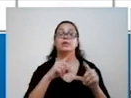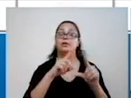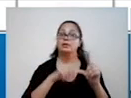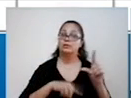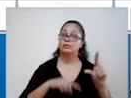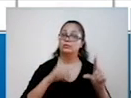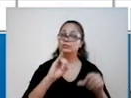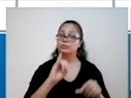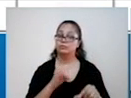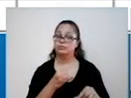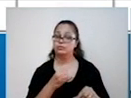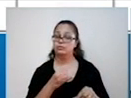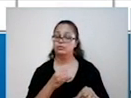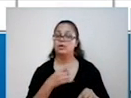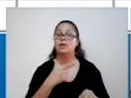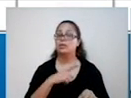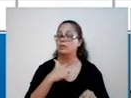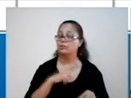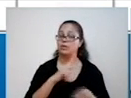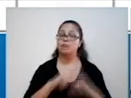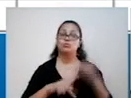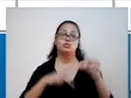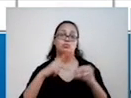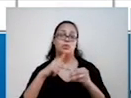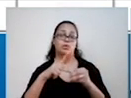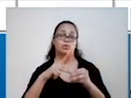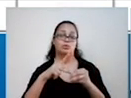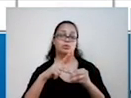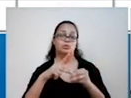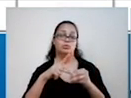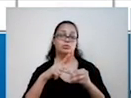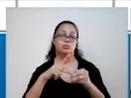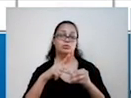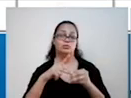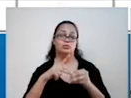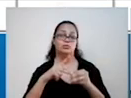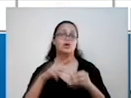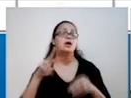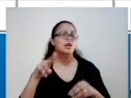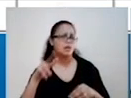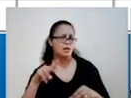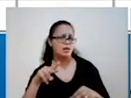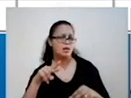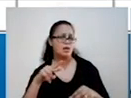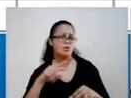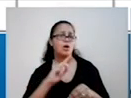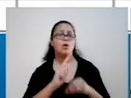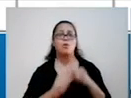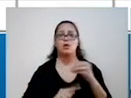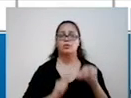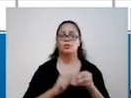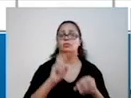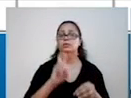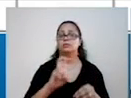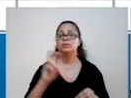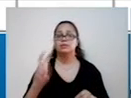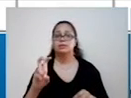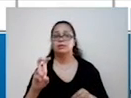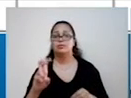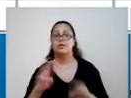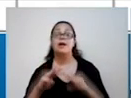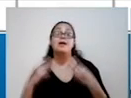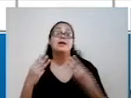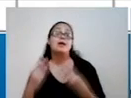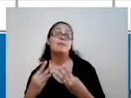nós não temos o número de prótons, que é igual ao número atômico, 55, e não temos o número de massa, que